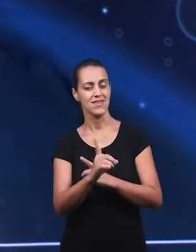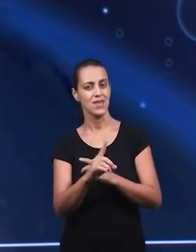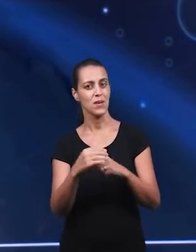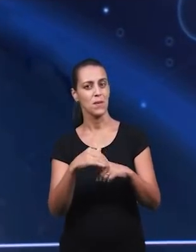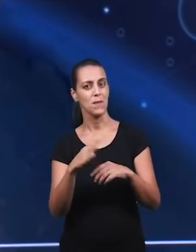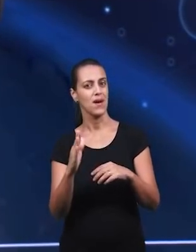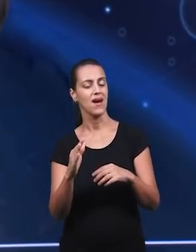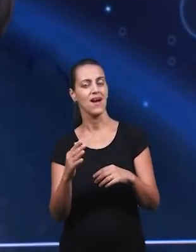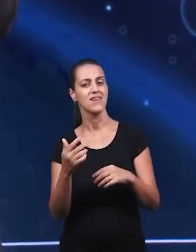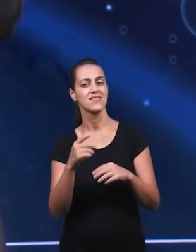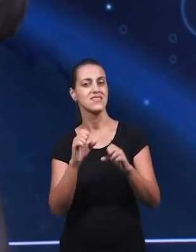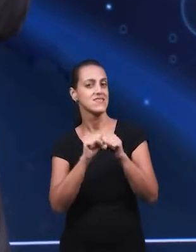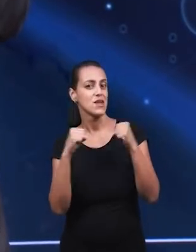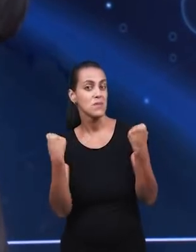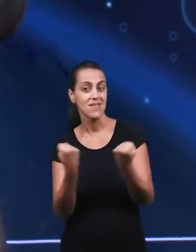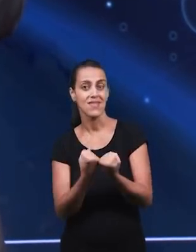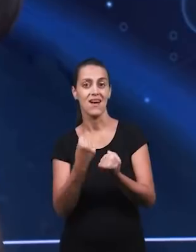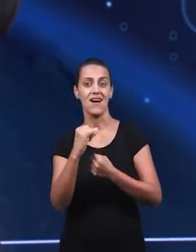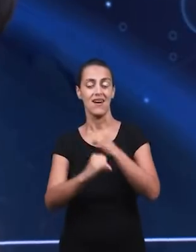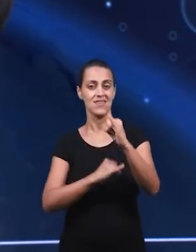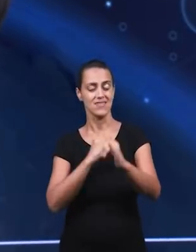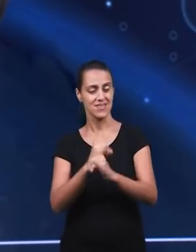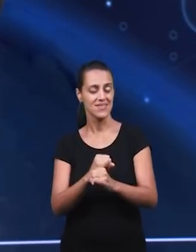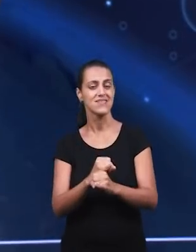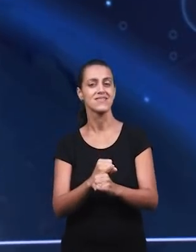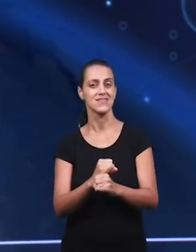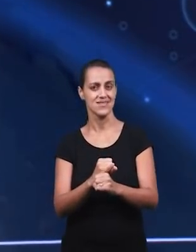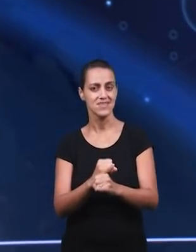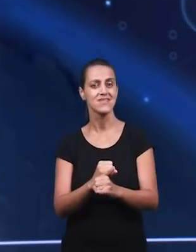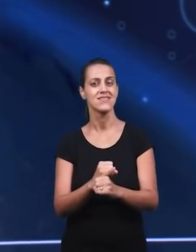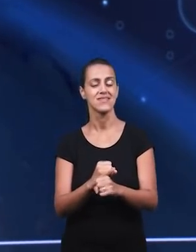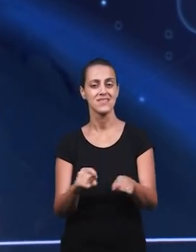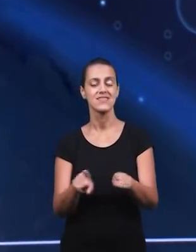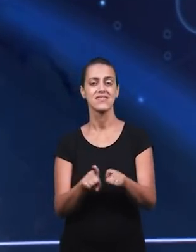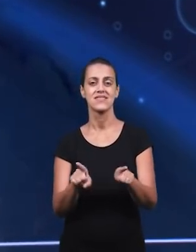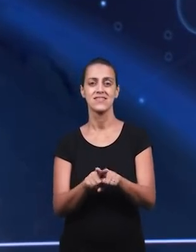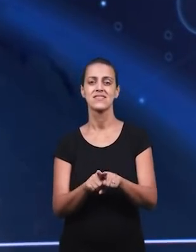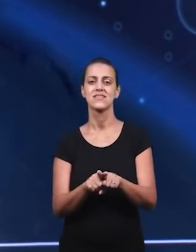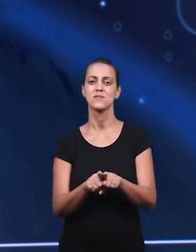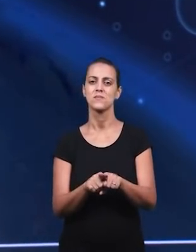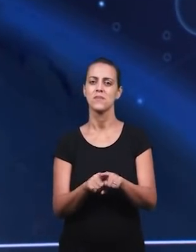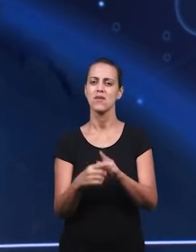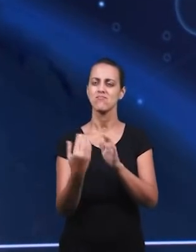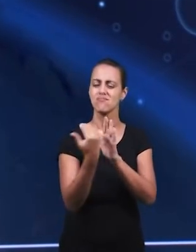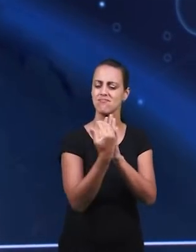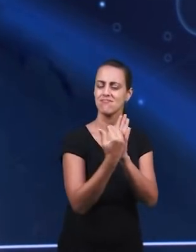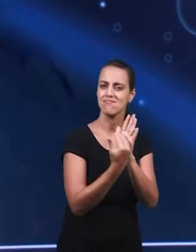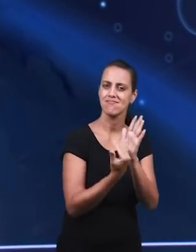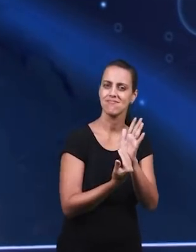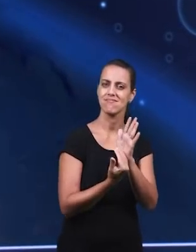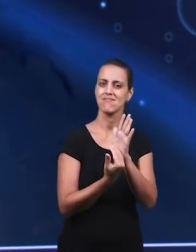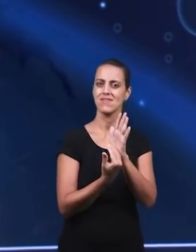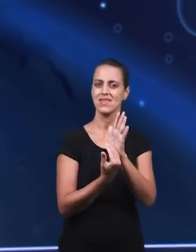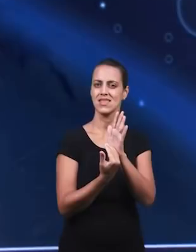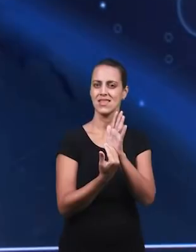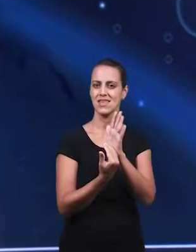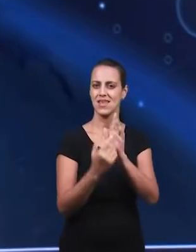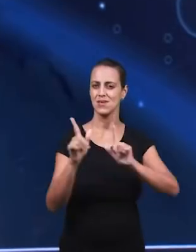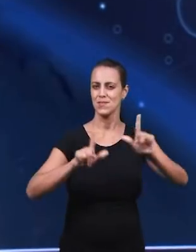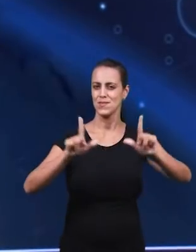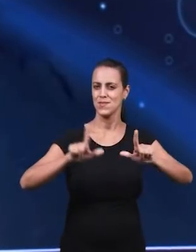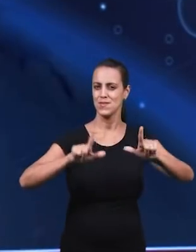mas também dos seminários online que os irmãos têm participado, e também a programação